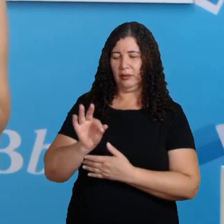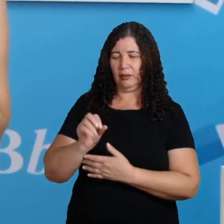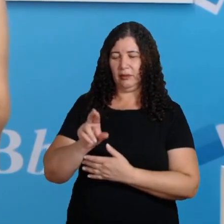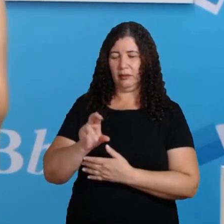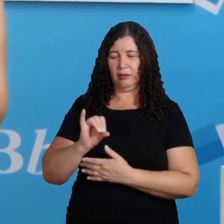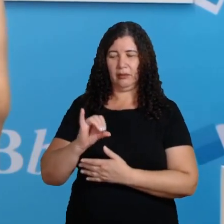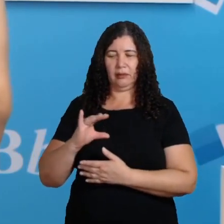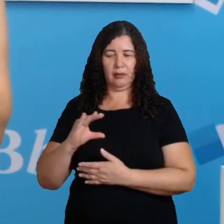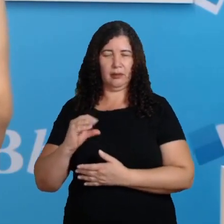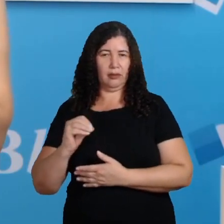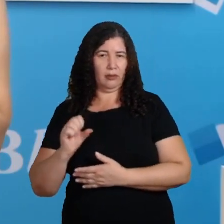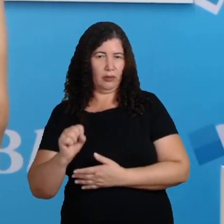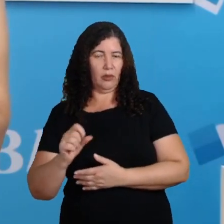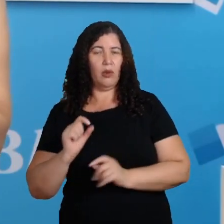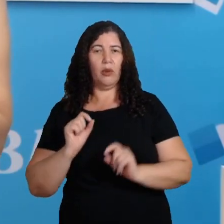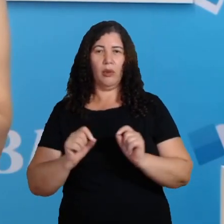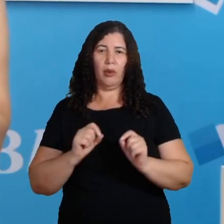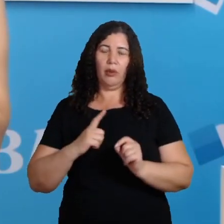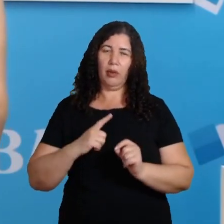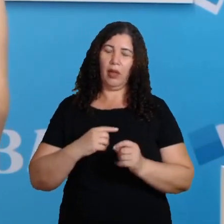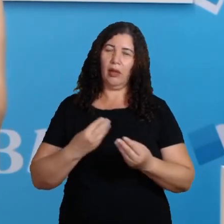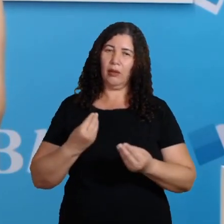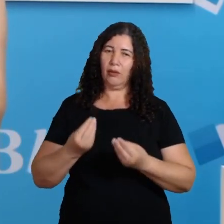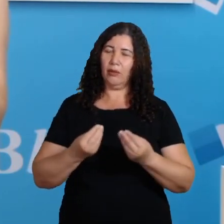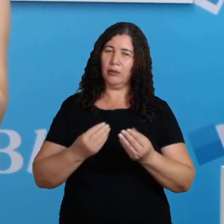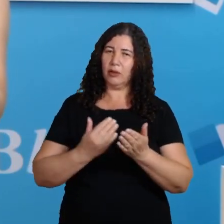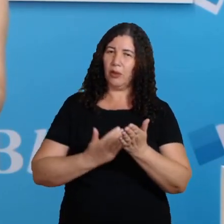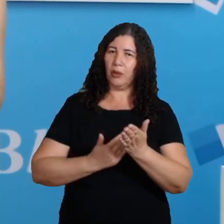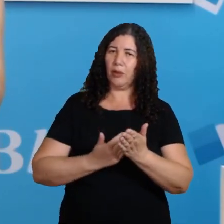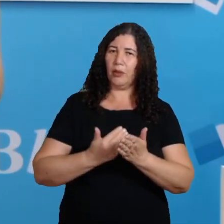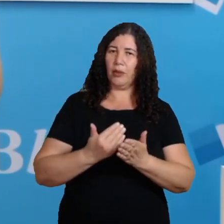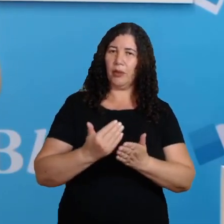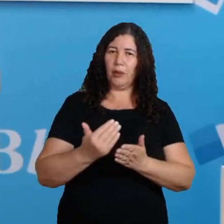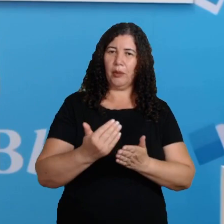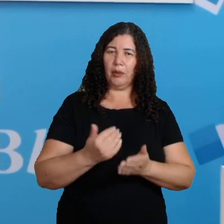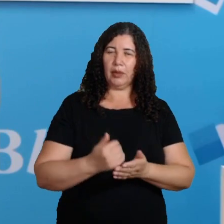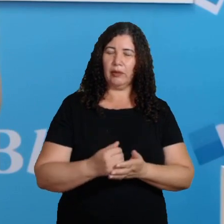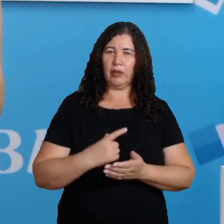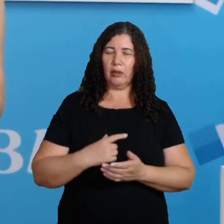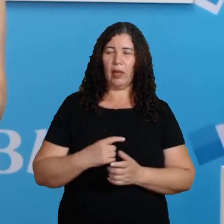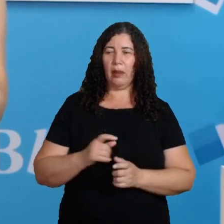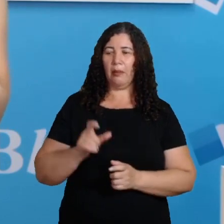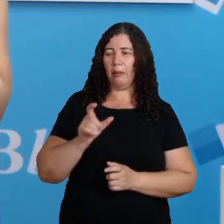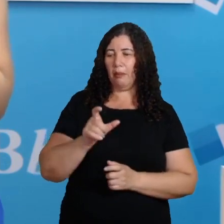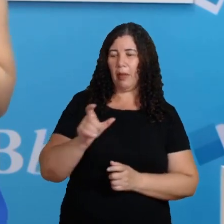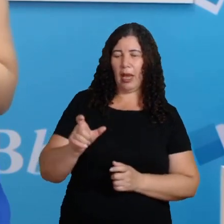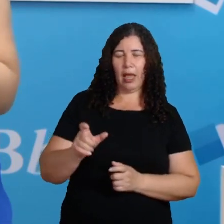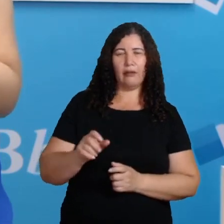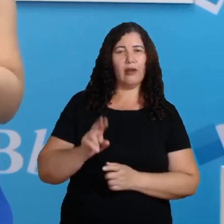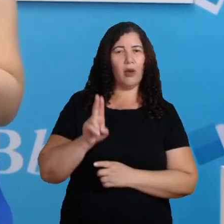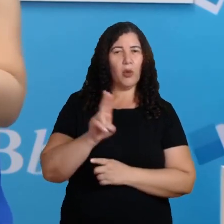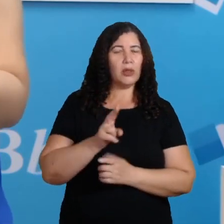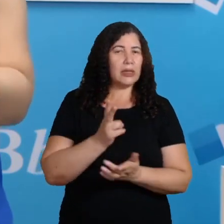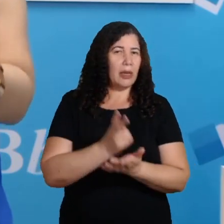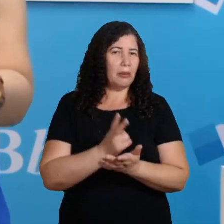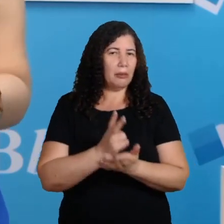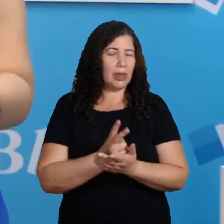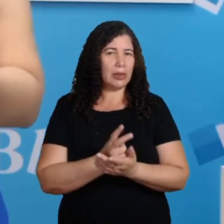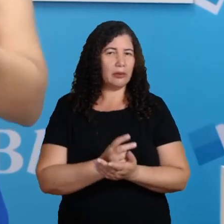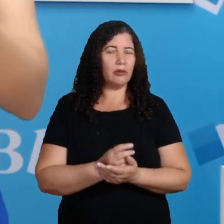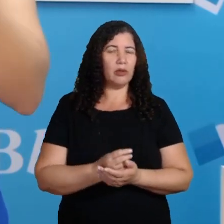que elementos de retomada. Ora, quando eu não quero repetir palavras, quando eu não quero repetir